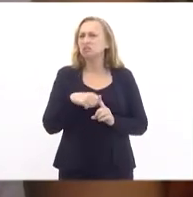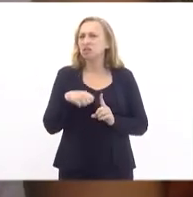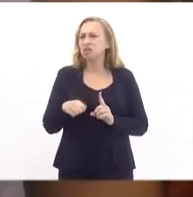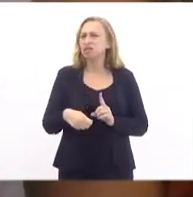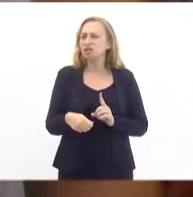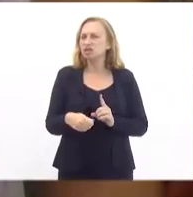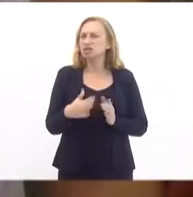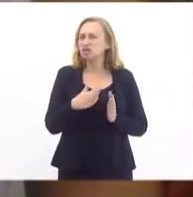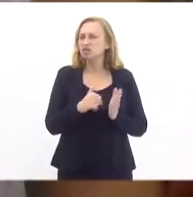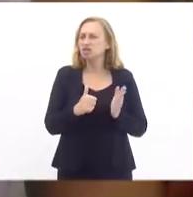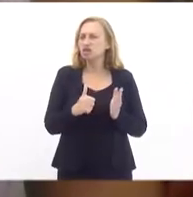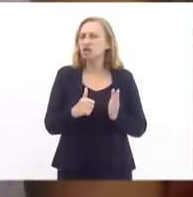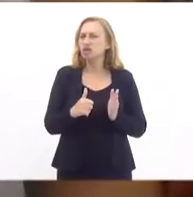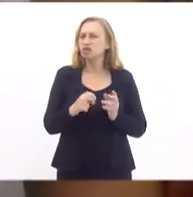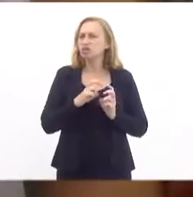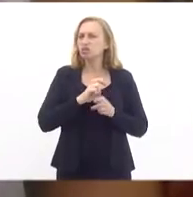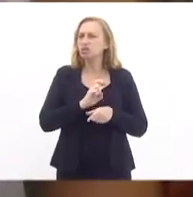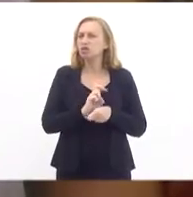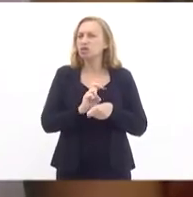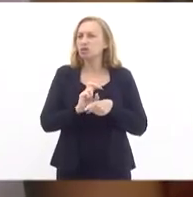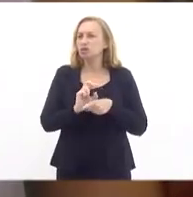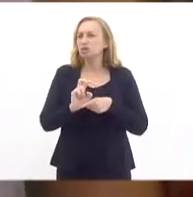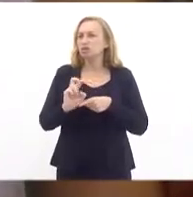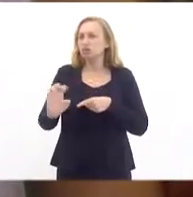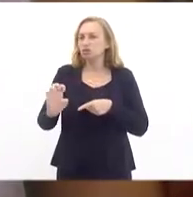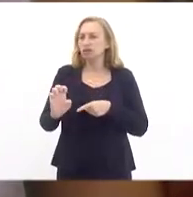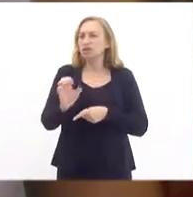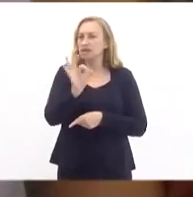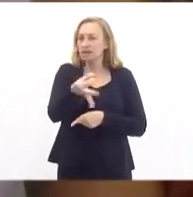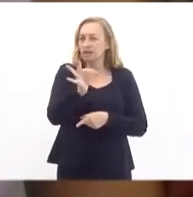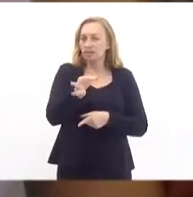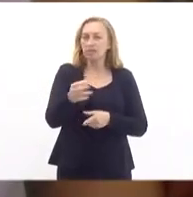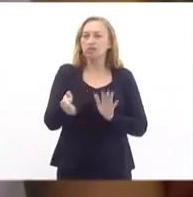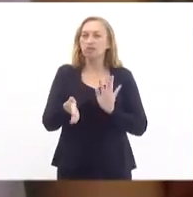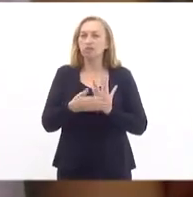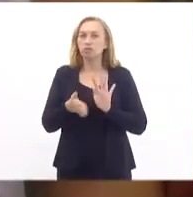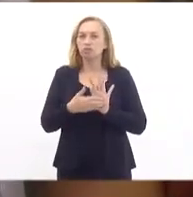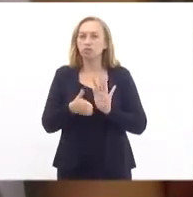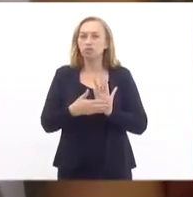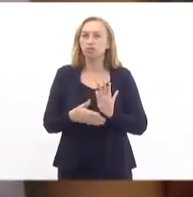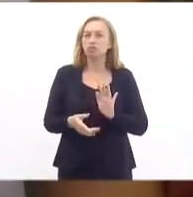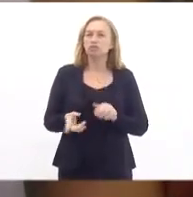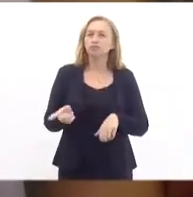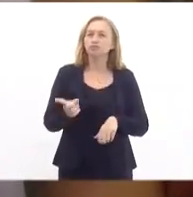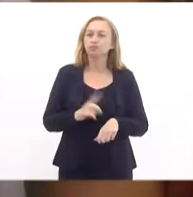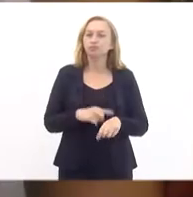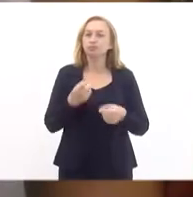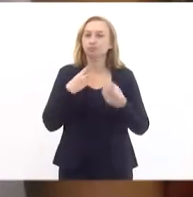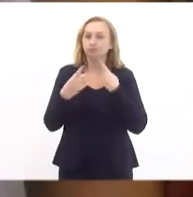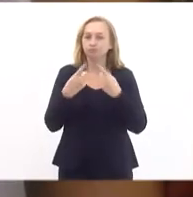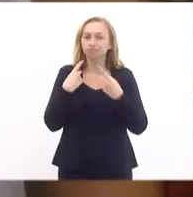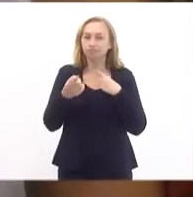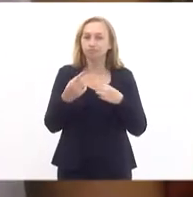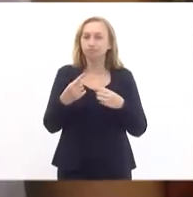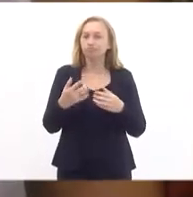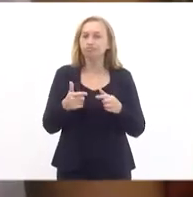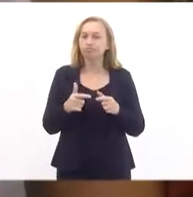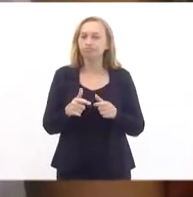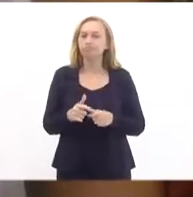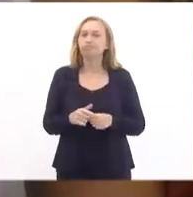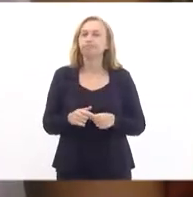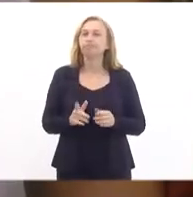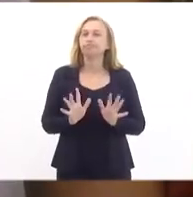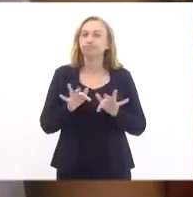tiraram o Expresso. Exatamente. Essa proposta passou bastante tempo em discussão e se chegou à